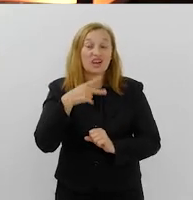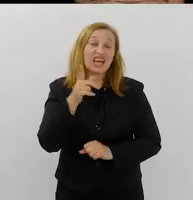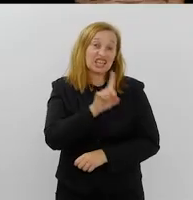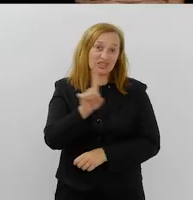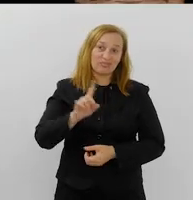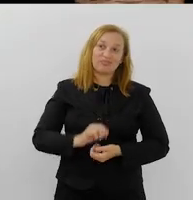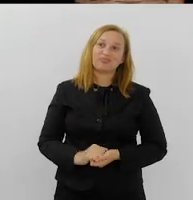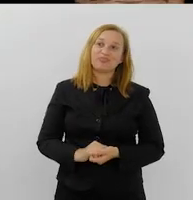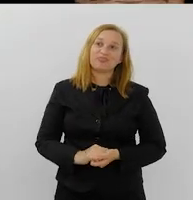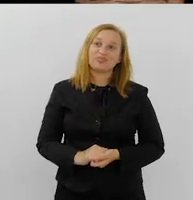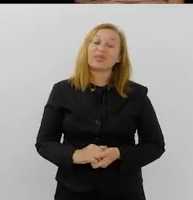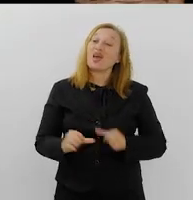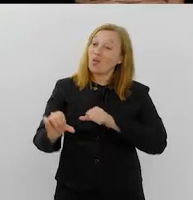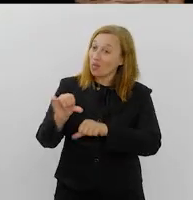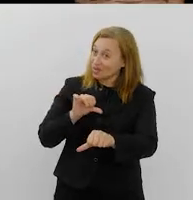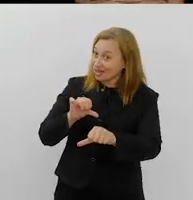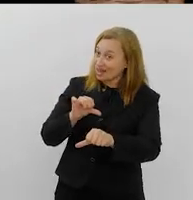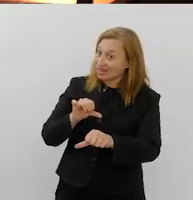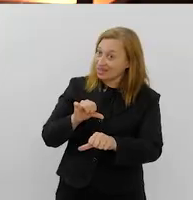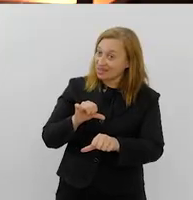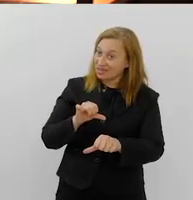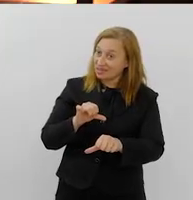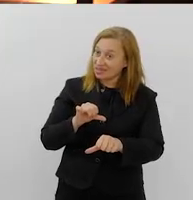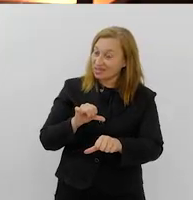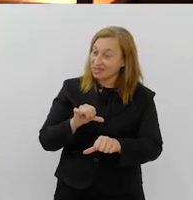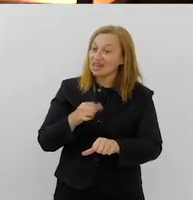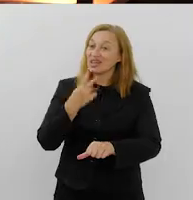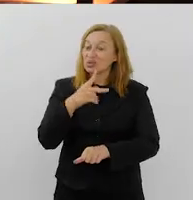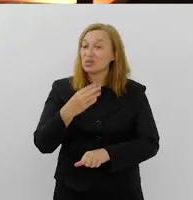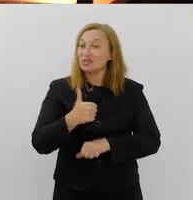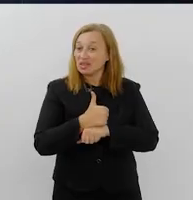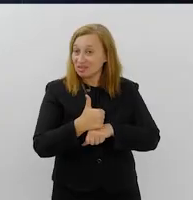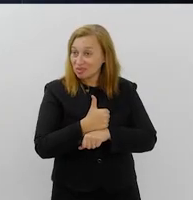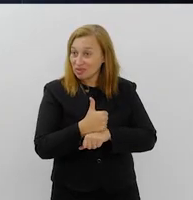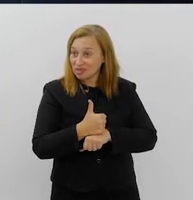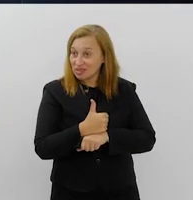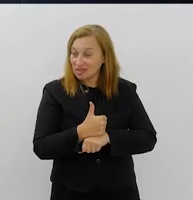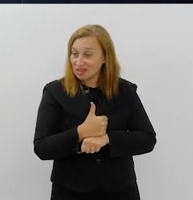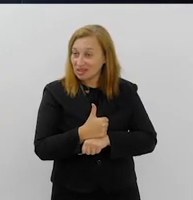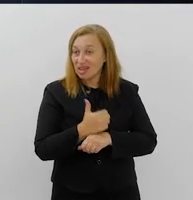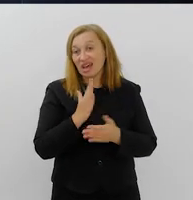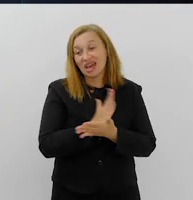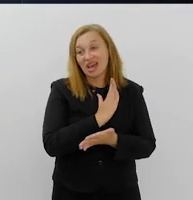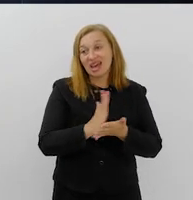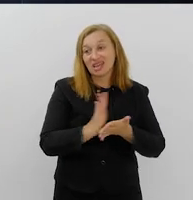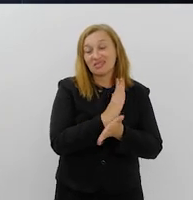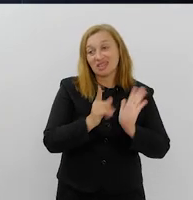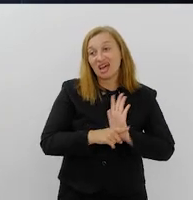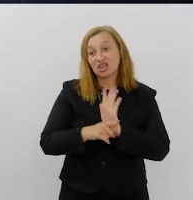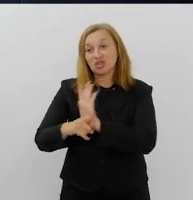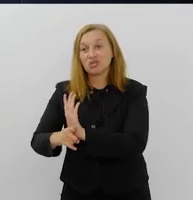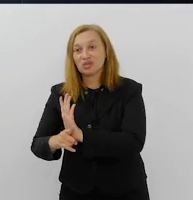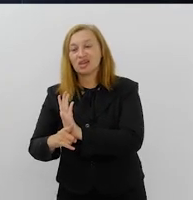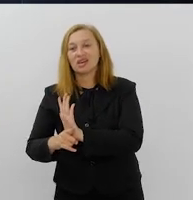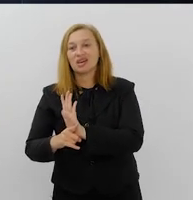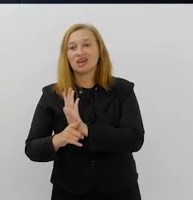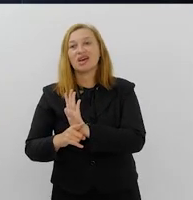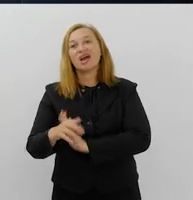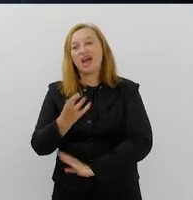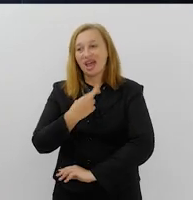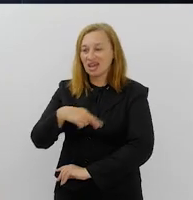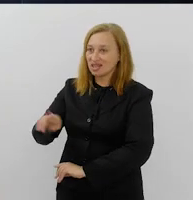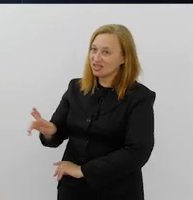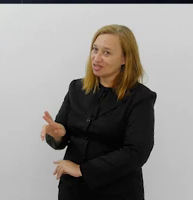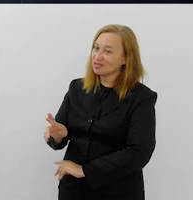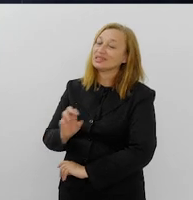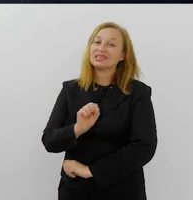vocês possam dizer que não. Mas muito é pelo verdade, contrário. Foi muito bom que a espaço. Sua vida profissional, muitas vezes, ajuda a